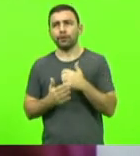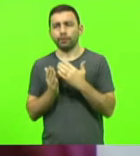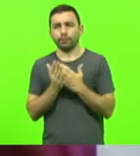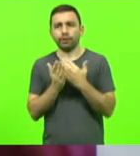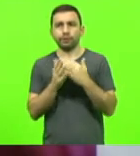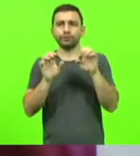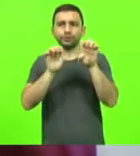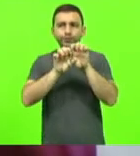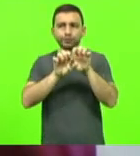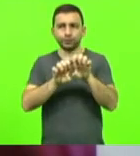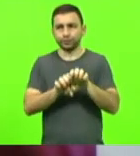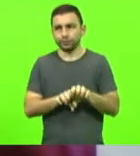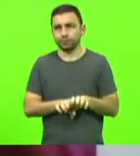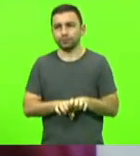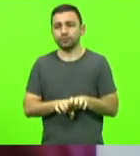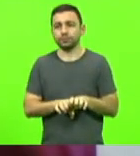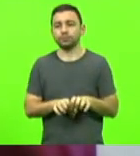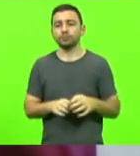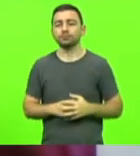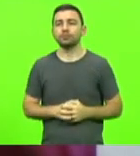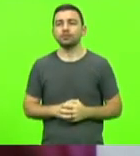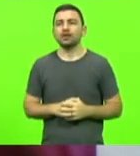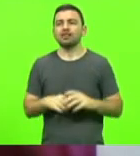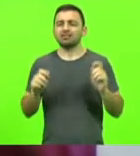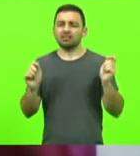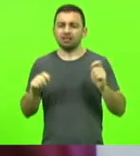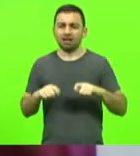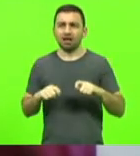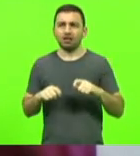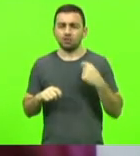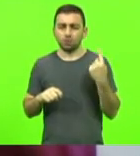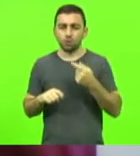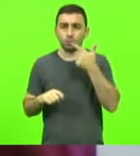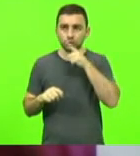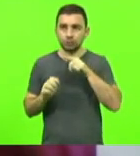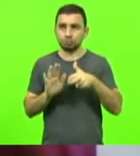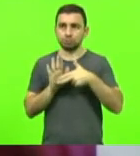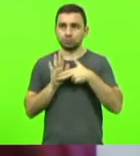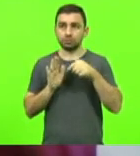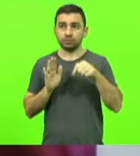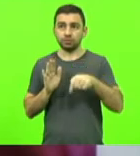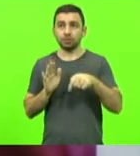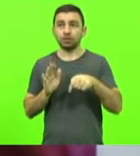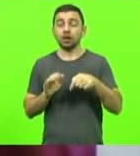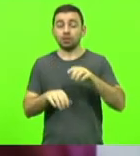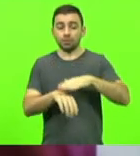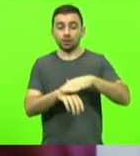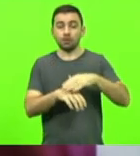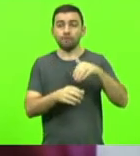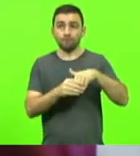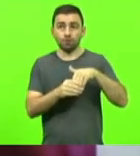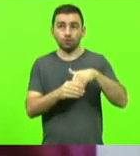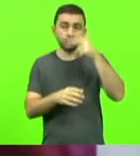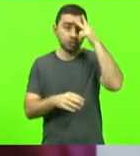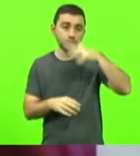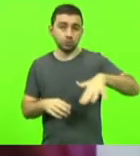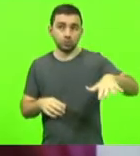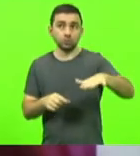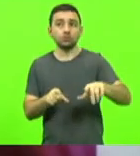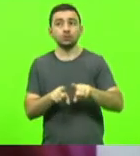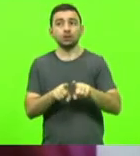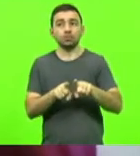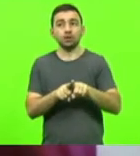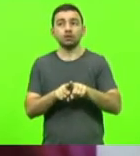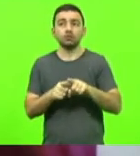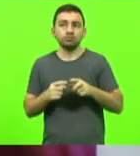nos conduz a essas cadeiras que parte do voto popular, mas ela passa também pelo impulso